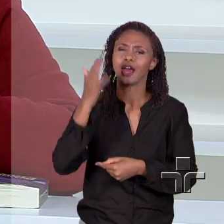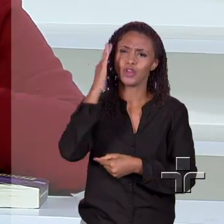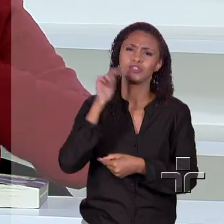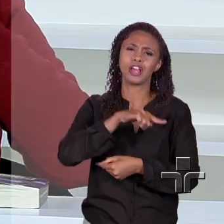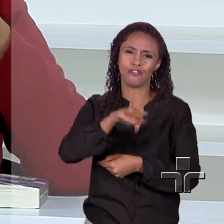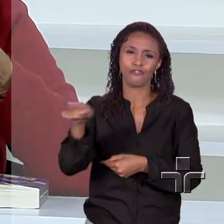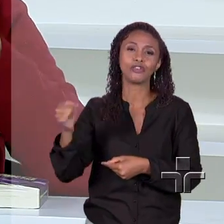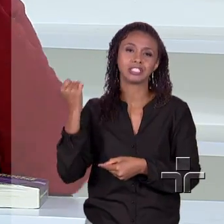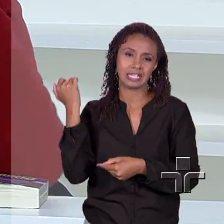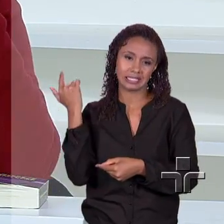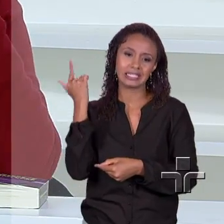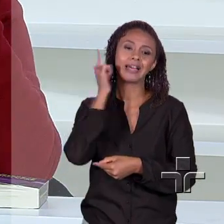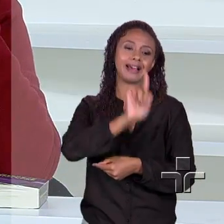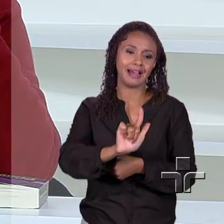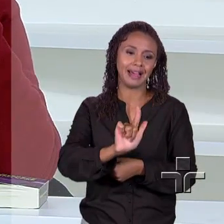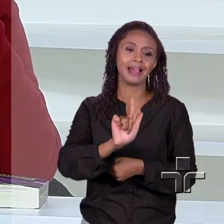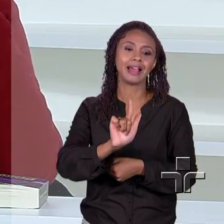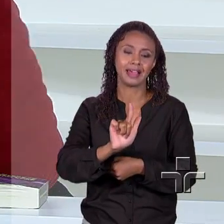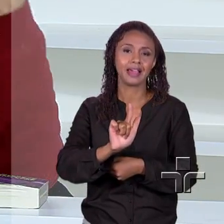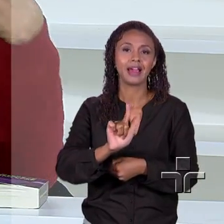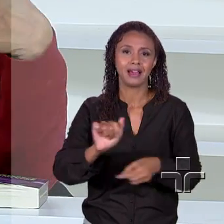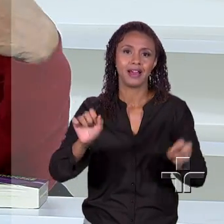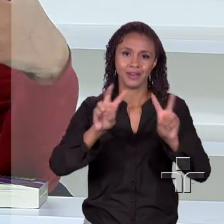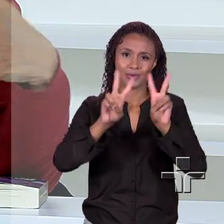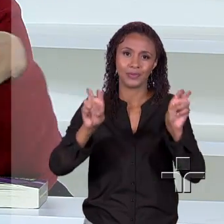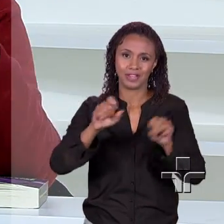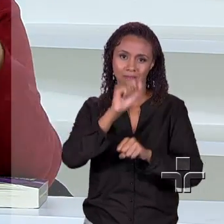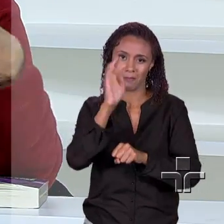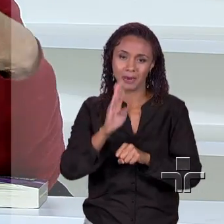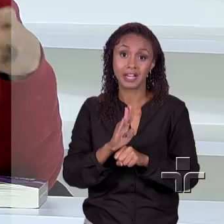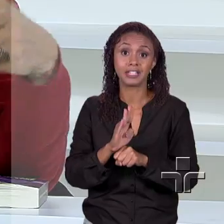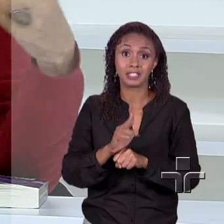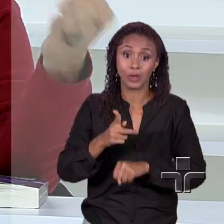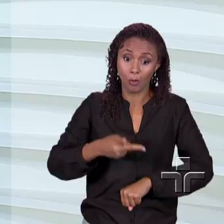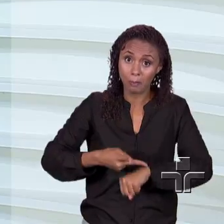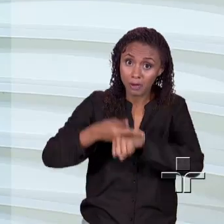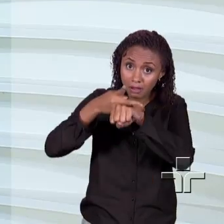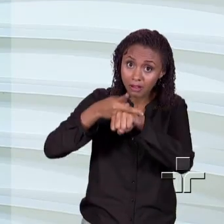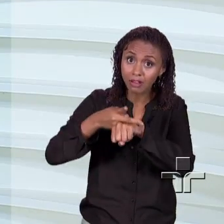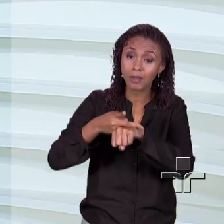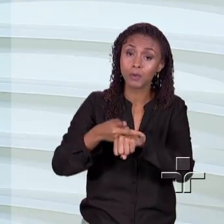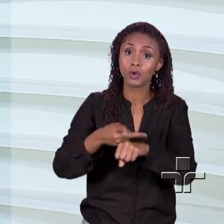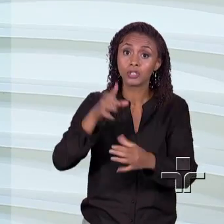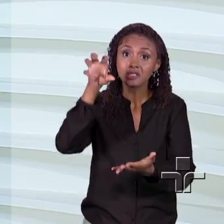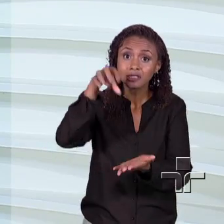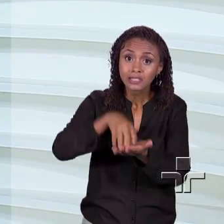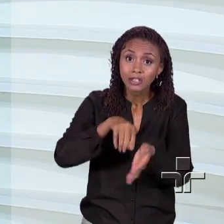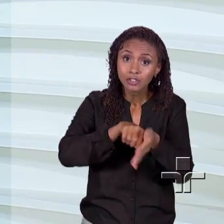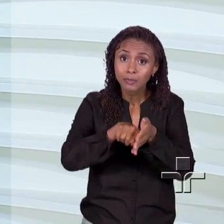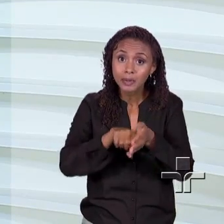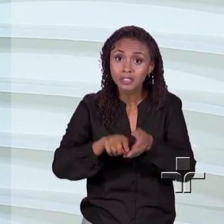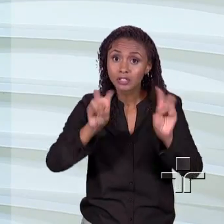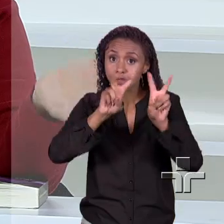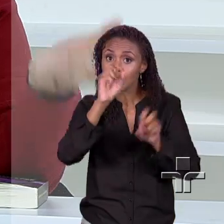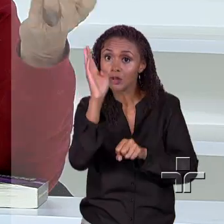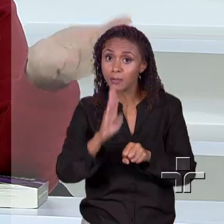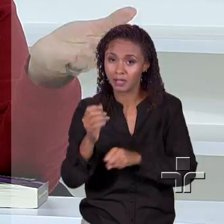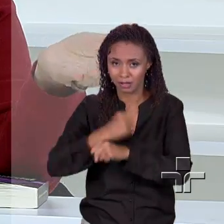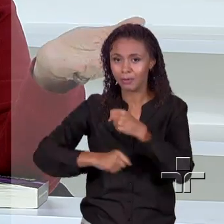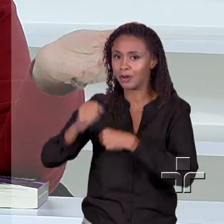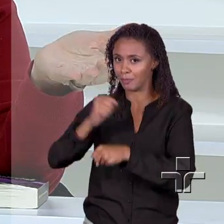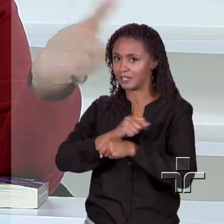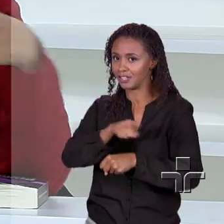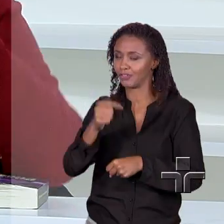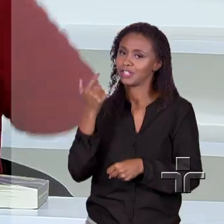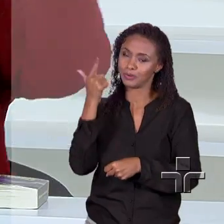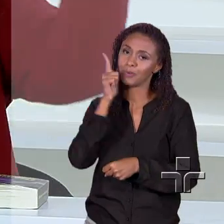Brazilian Initiative, e o seu trabalho nessa direção ganhou o prêmio de melhor centro de estudos sobre o Brasil nos Estados Unidos no ano passado. Eu estava